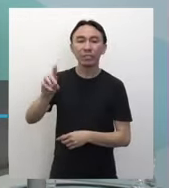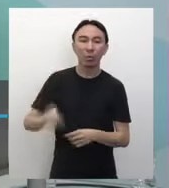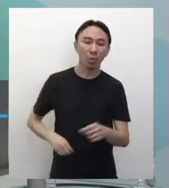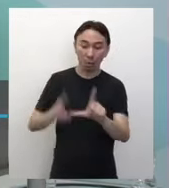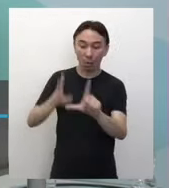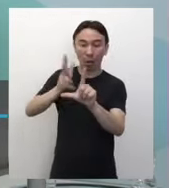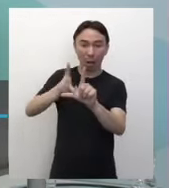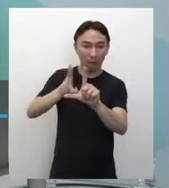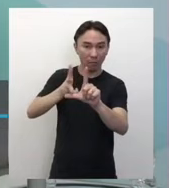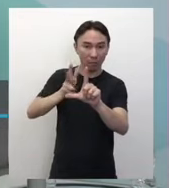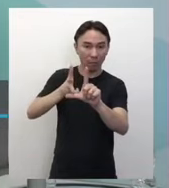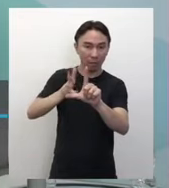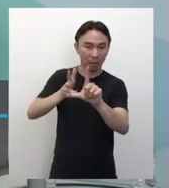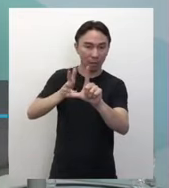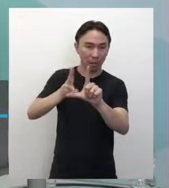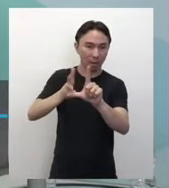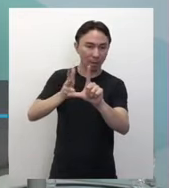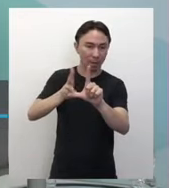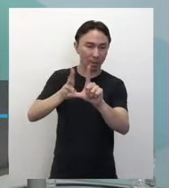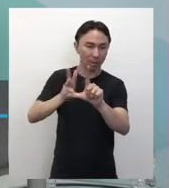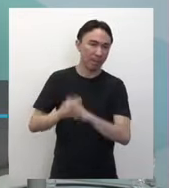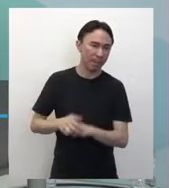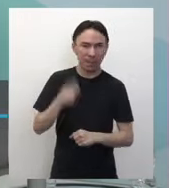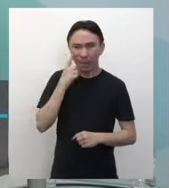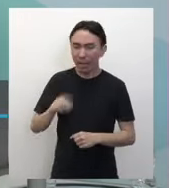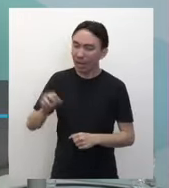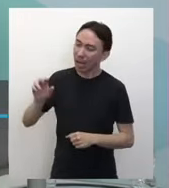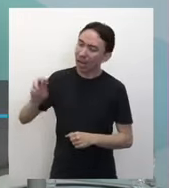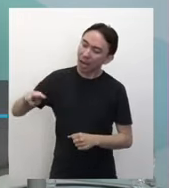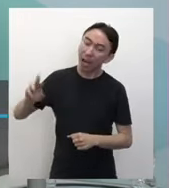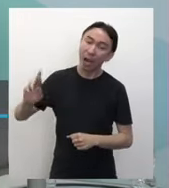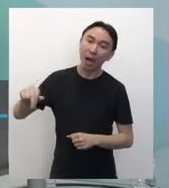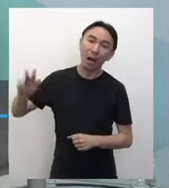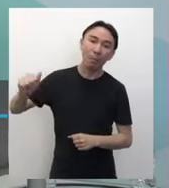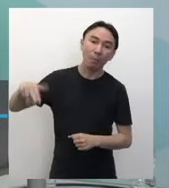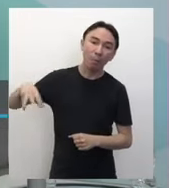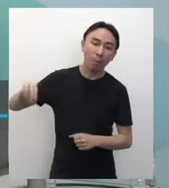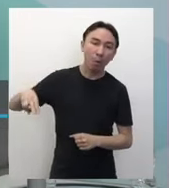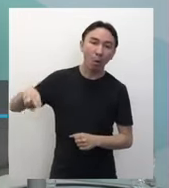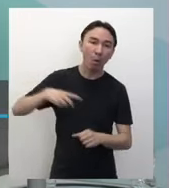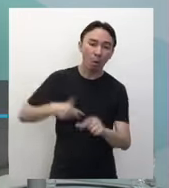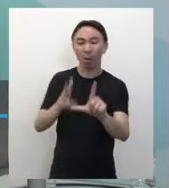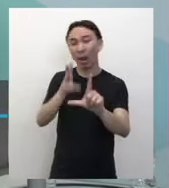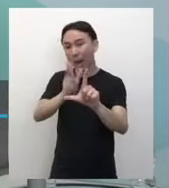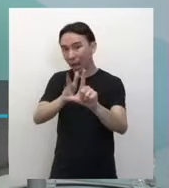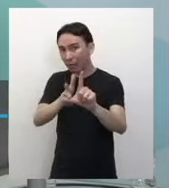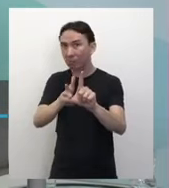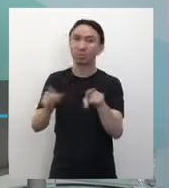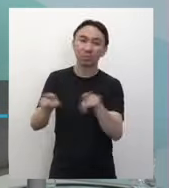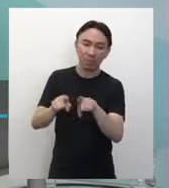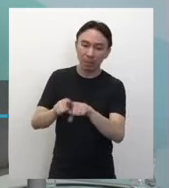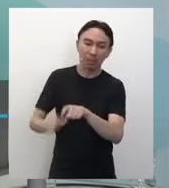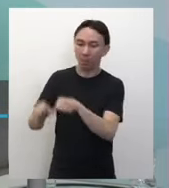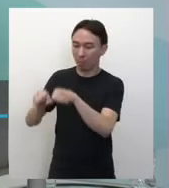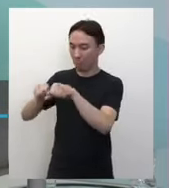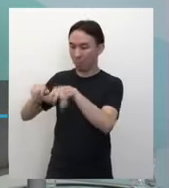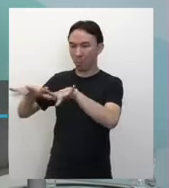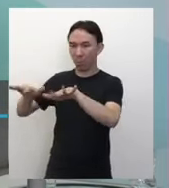O Ramon da deve ser Lérida, colocou lives e pandemia.